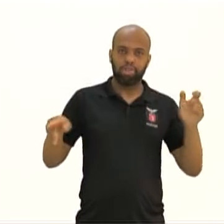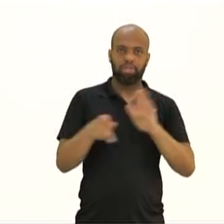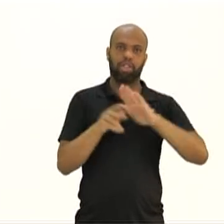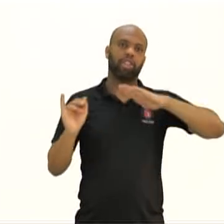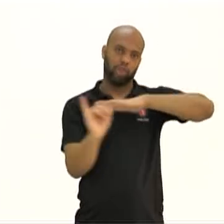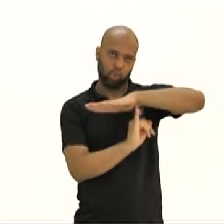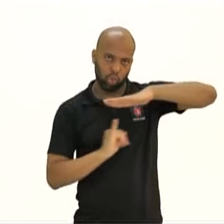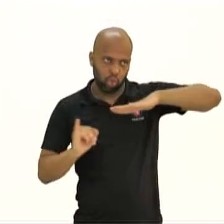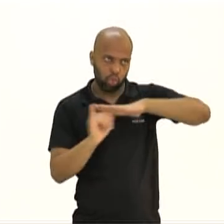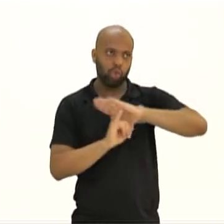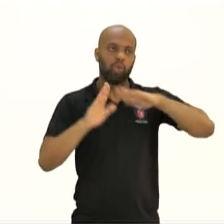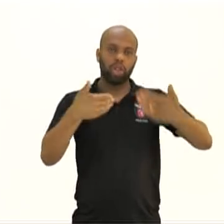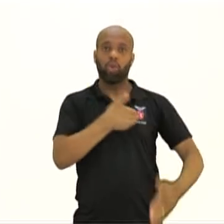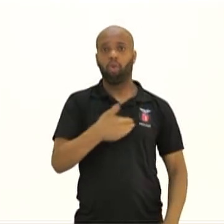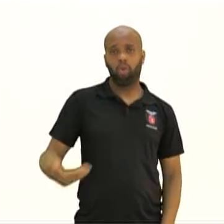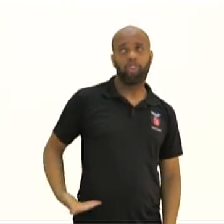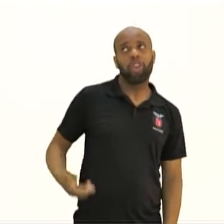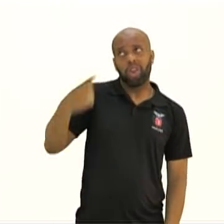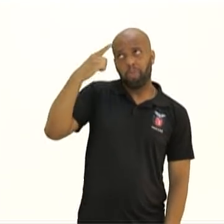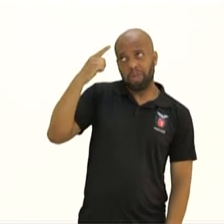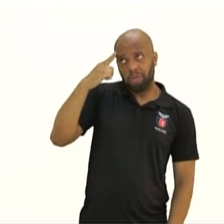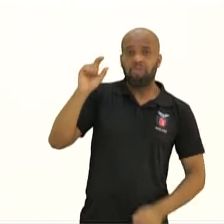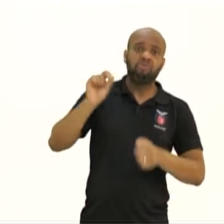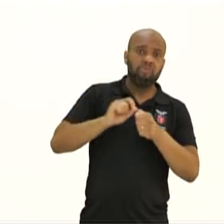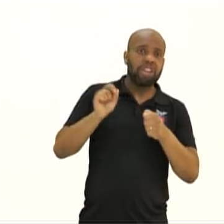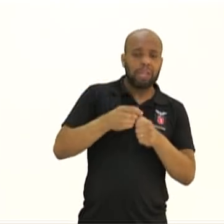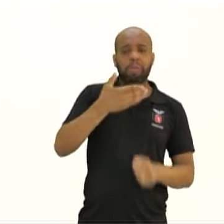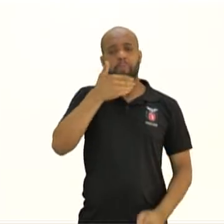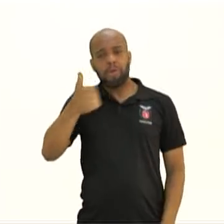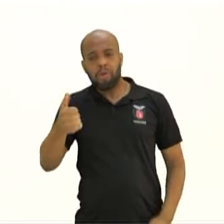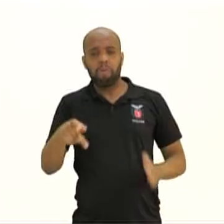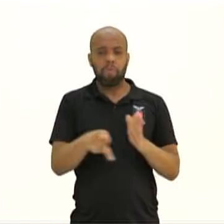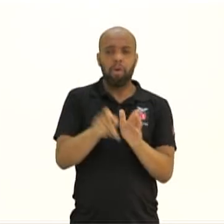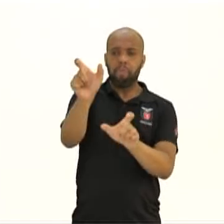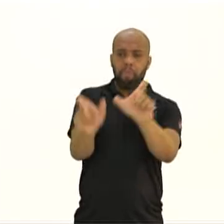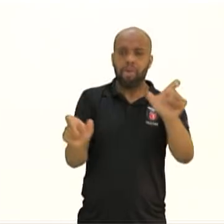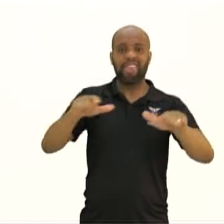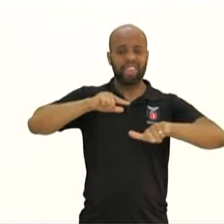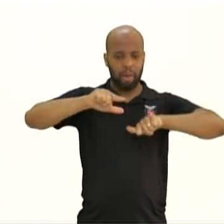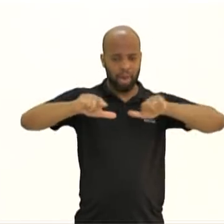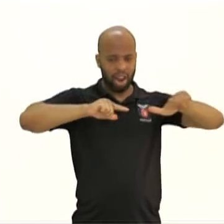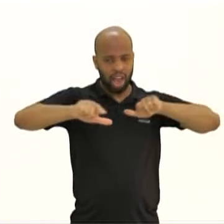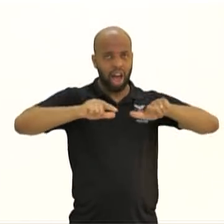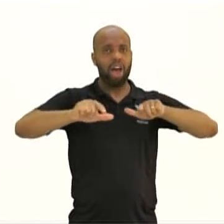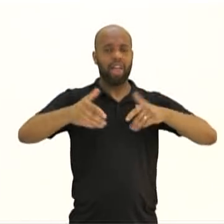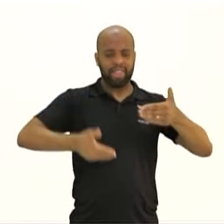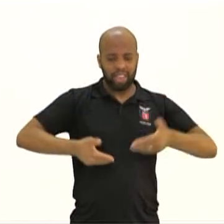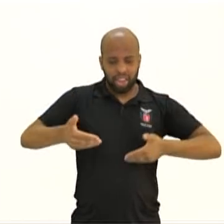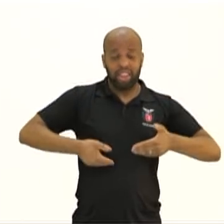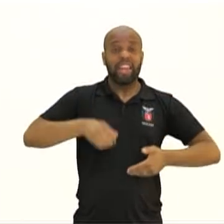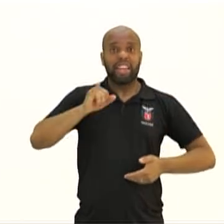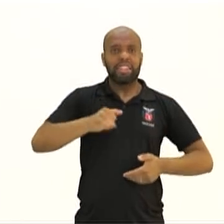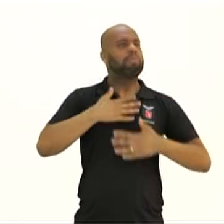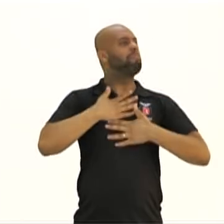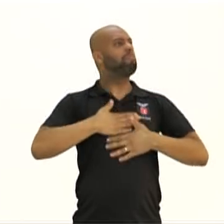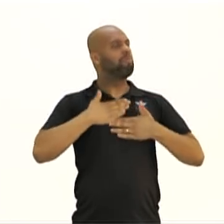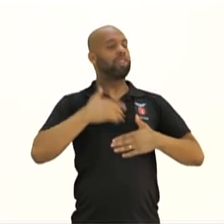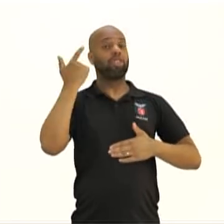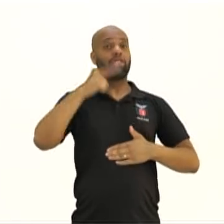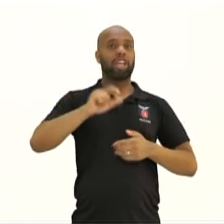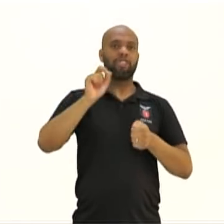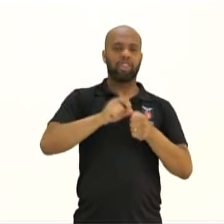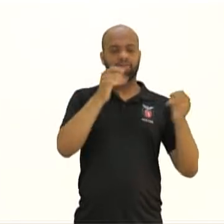industrial, o governo pensou em melhorias também para o trabalhador, que uma vez trabalhador satisfeito, produziria mais. Quais são